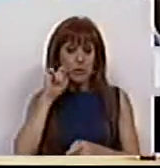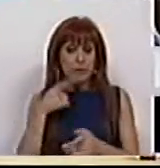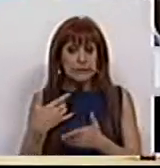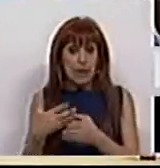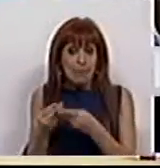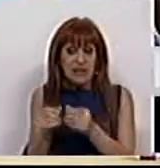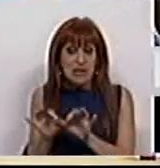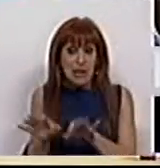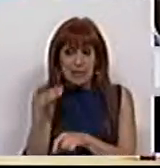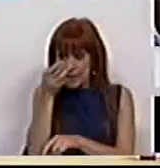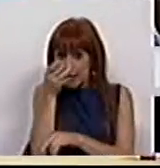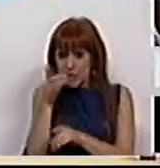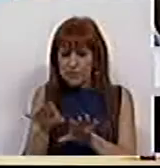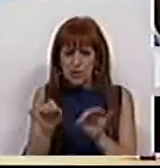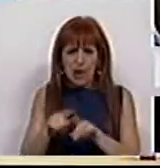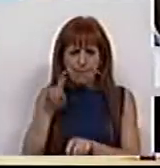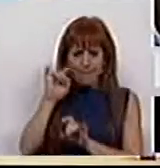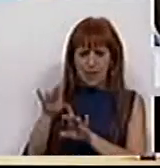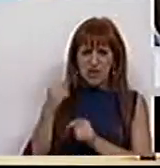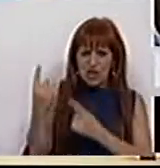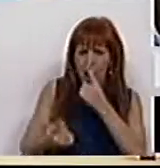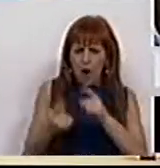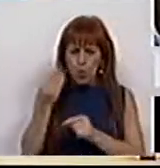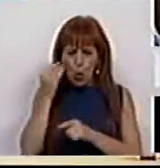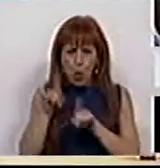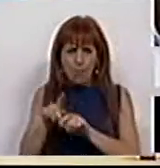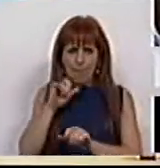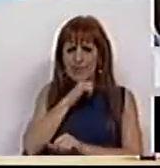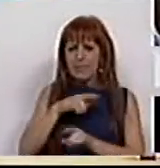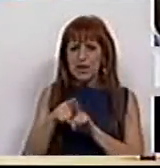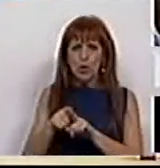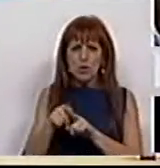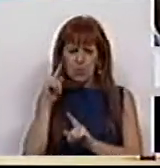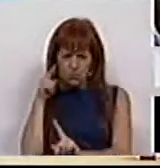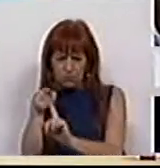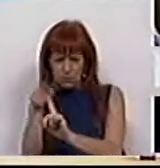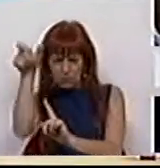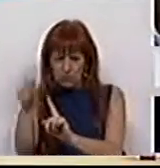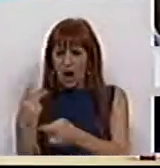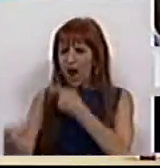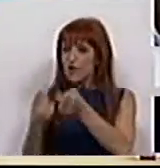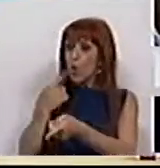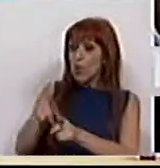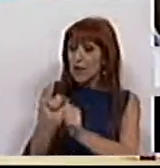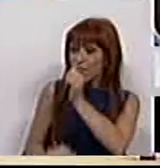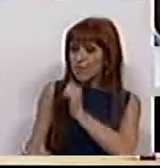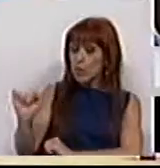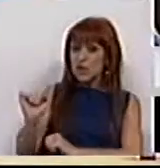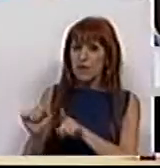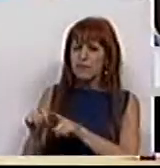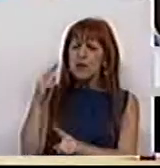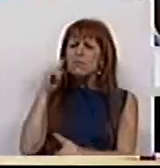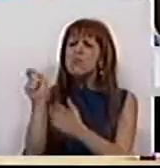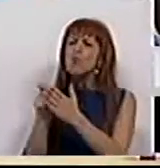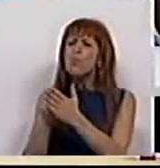salvaguardava matérias tão sensíveis como a prevenção de algum mecanismo que permitisse ao visado reavaliar a sua menção